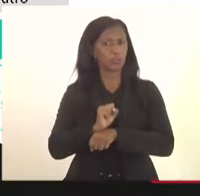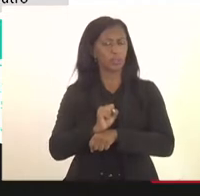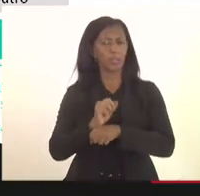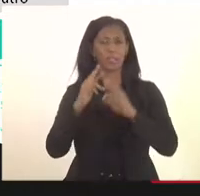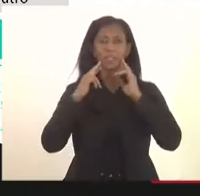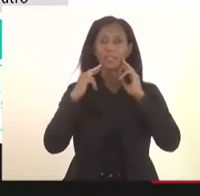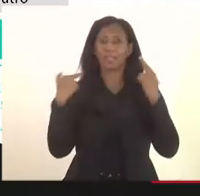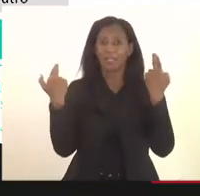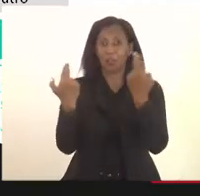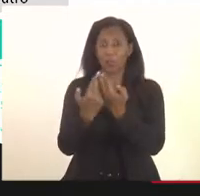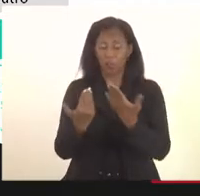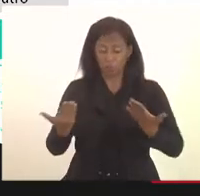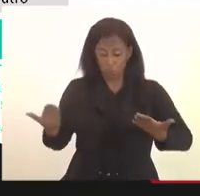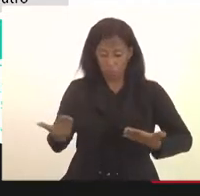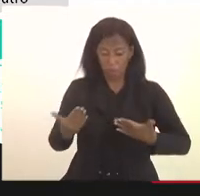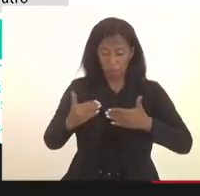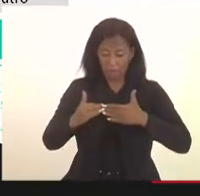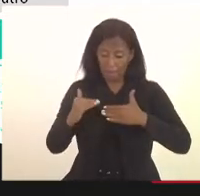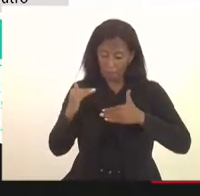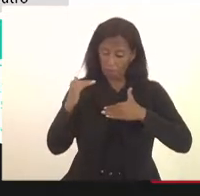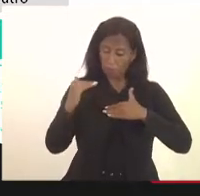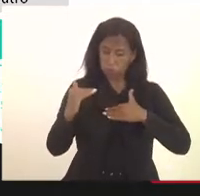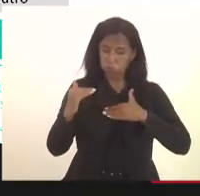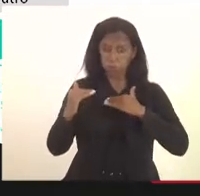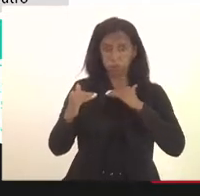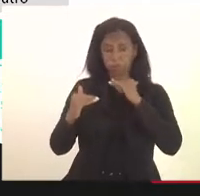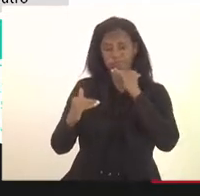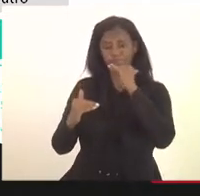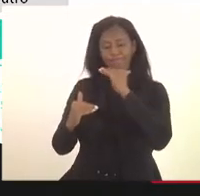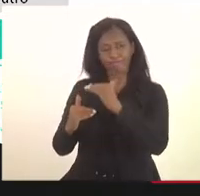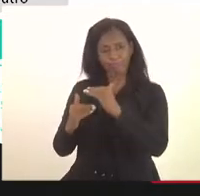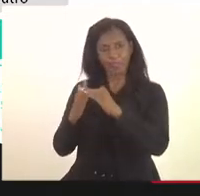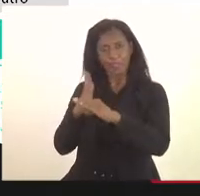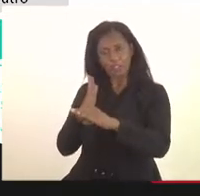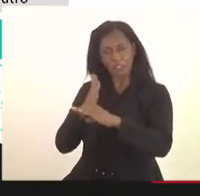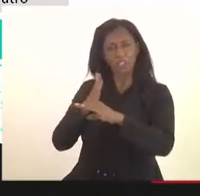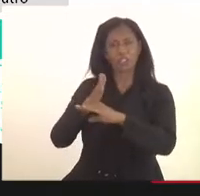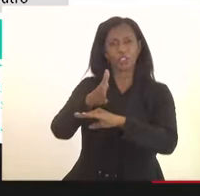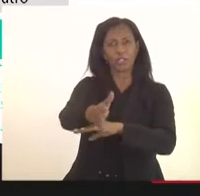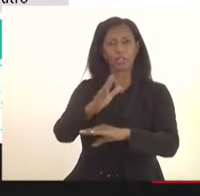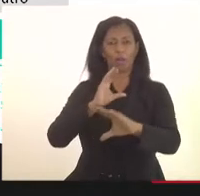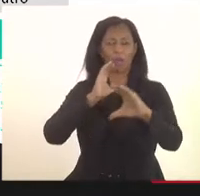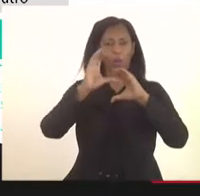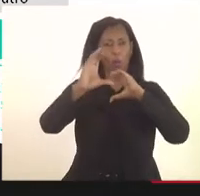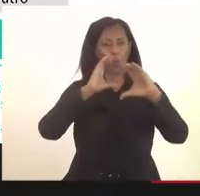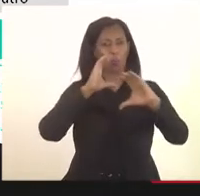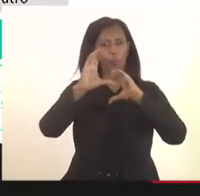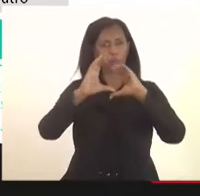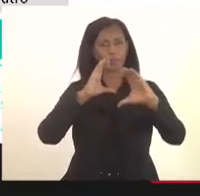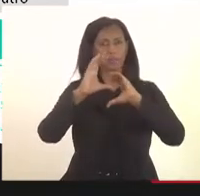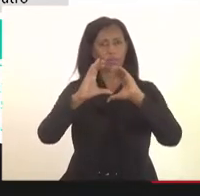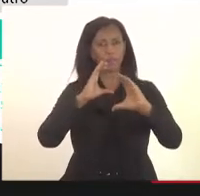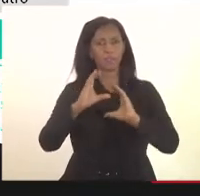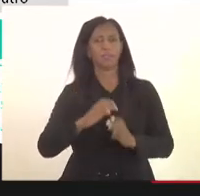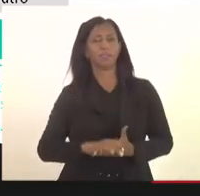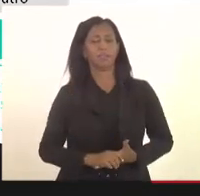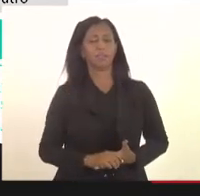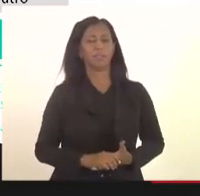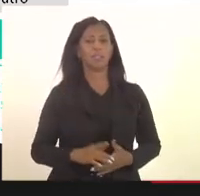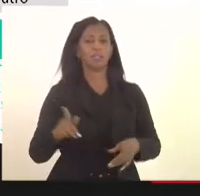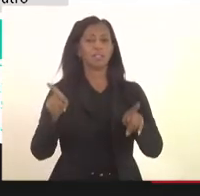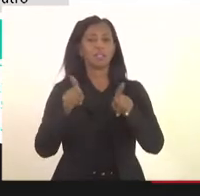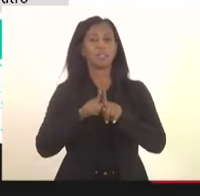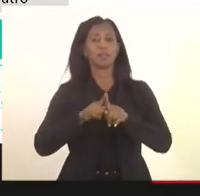primeiro passo nessa direção aí, dessa criação dessa via de comunicação e